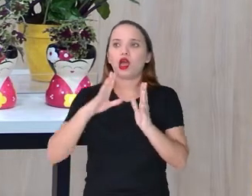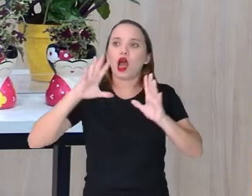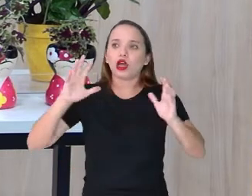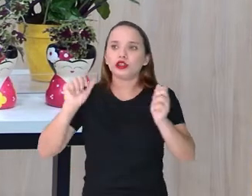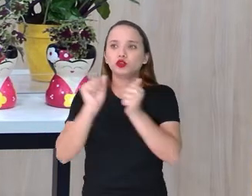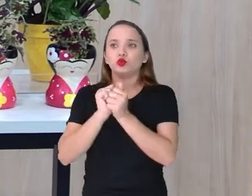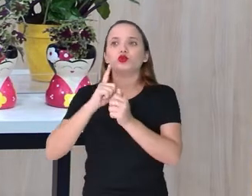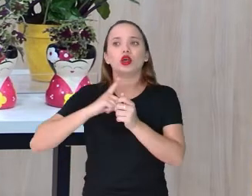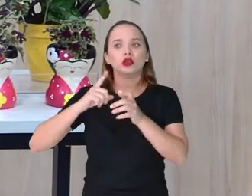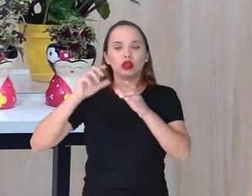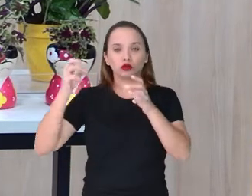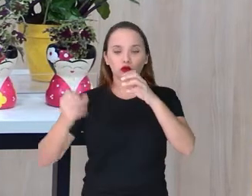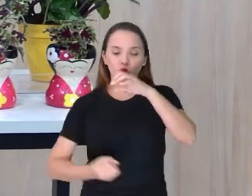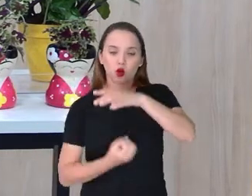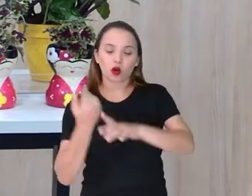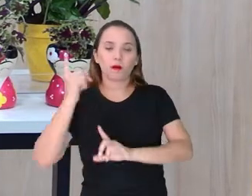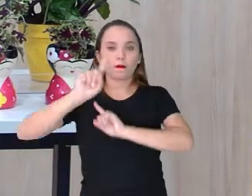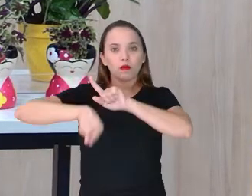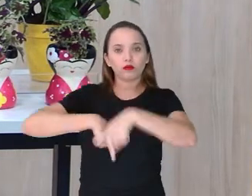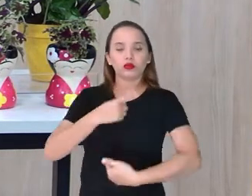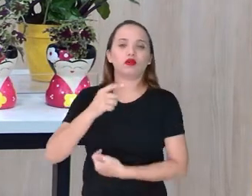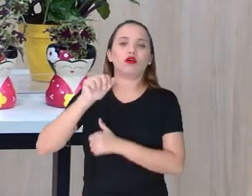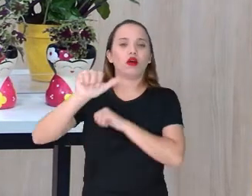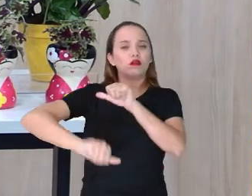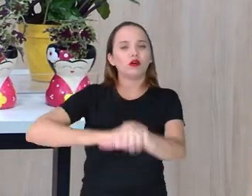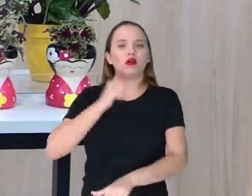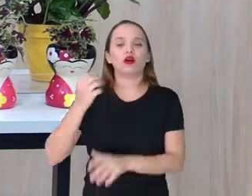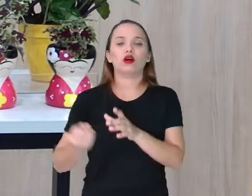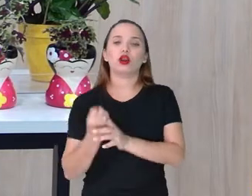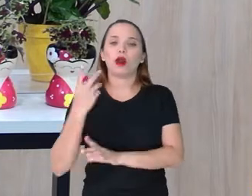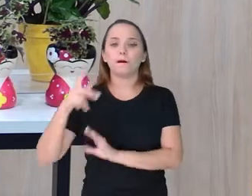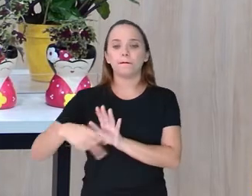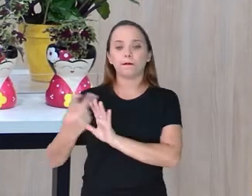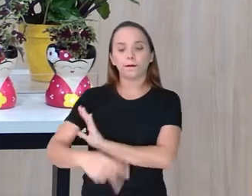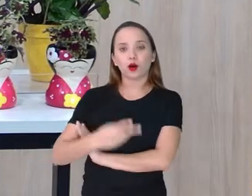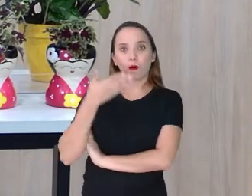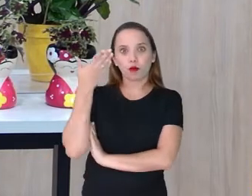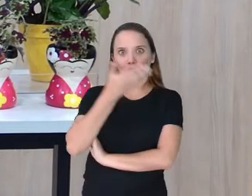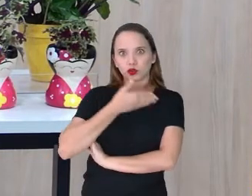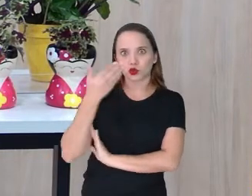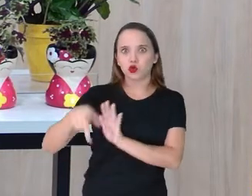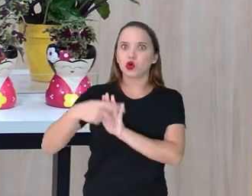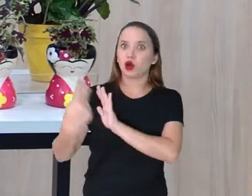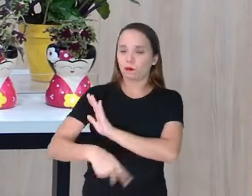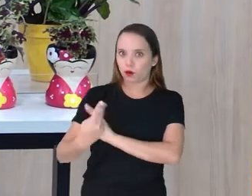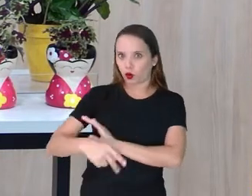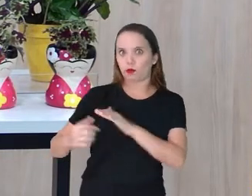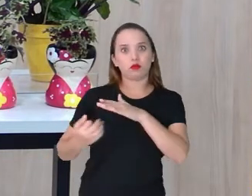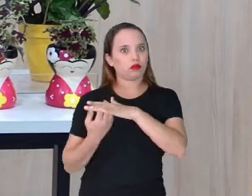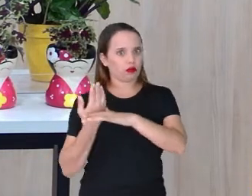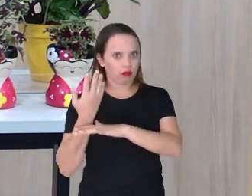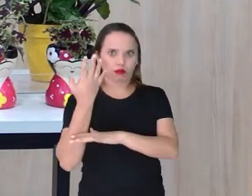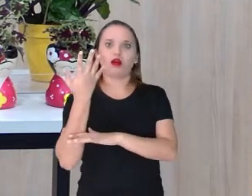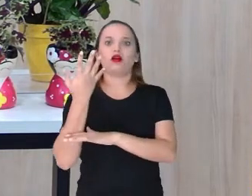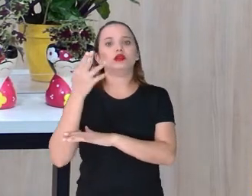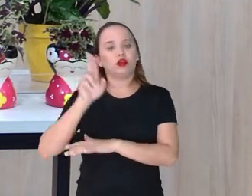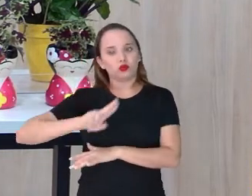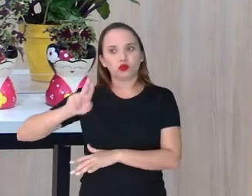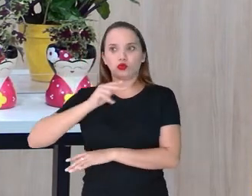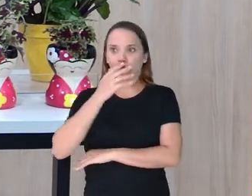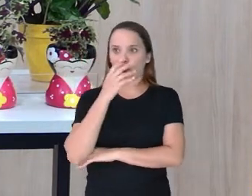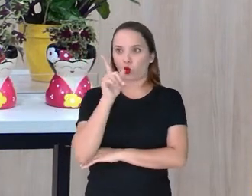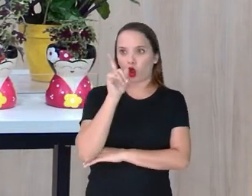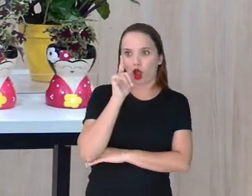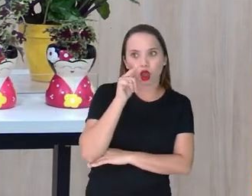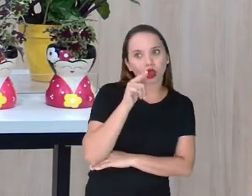é a glicose, que serve de alimento para a planta a partir do dióxido de carbono e água. Então, para realizar a fotossíntese,